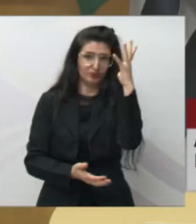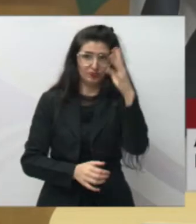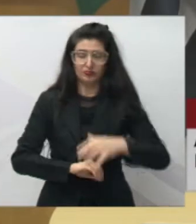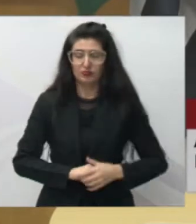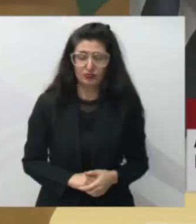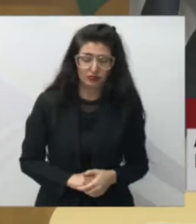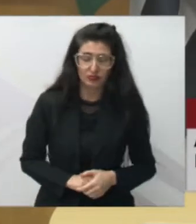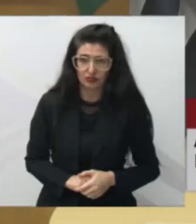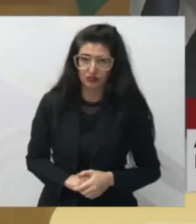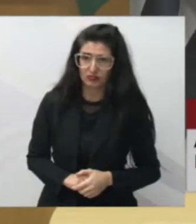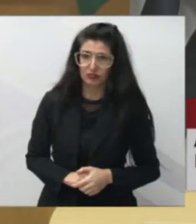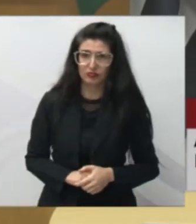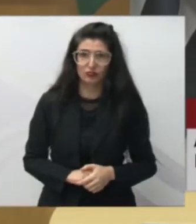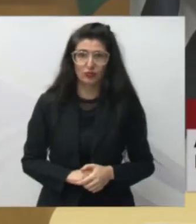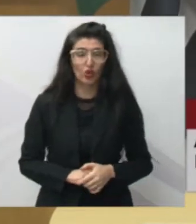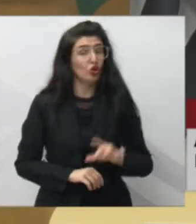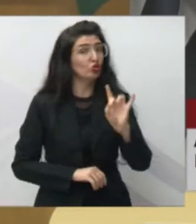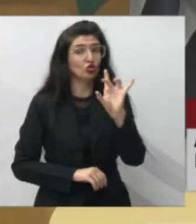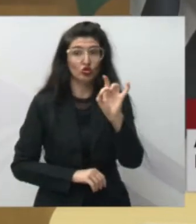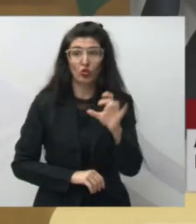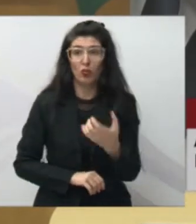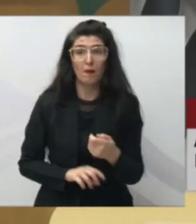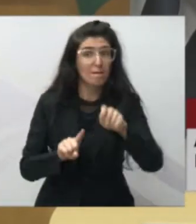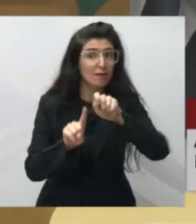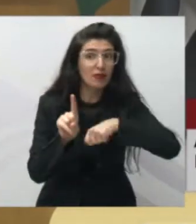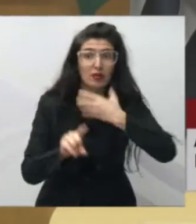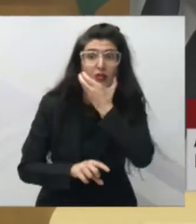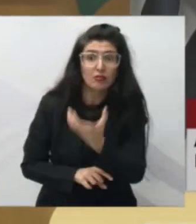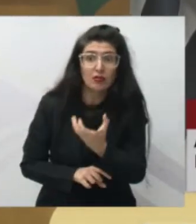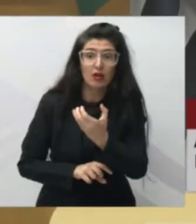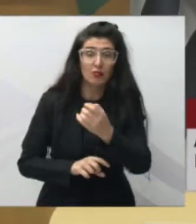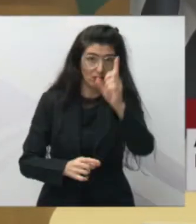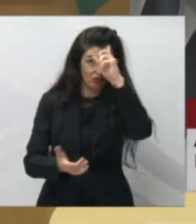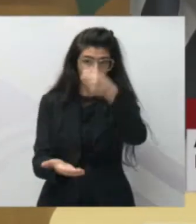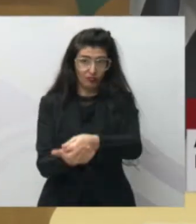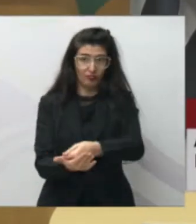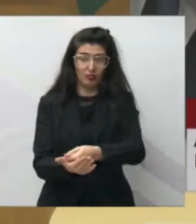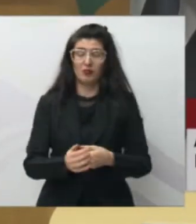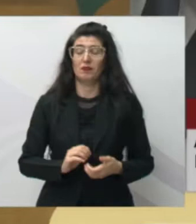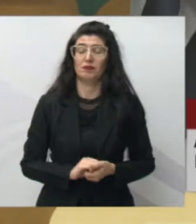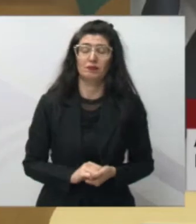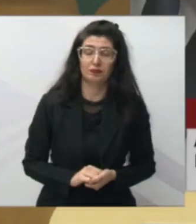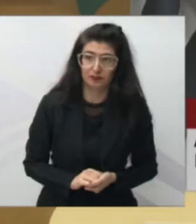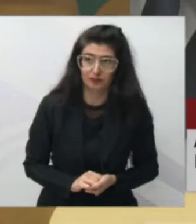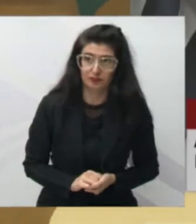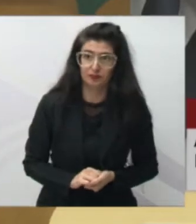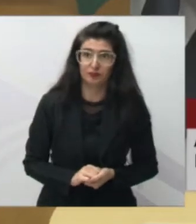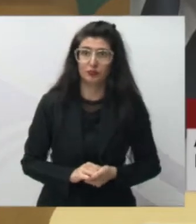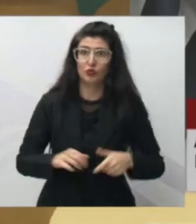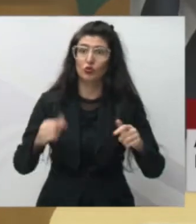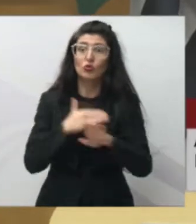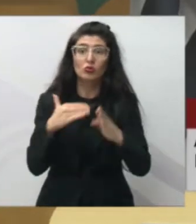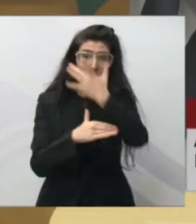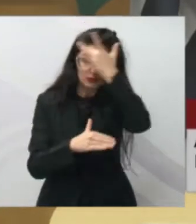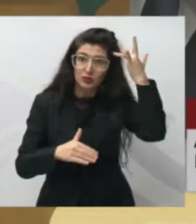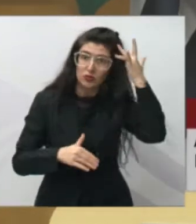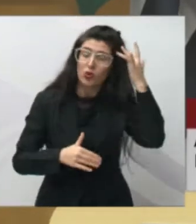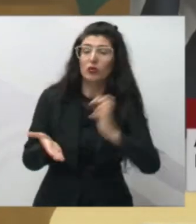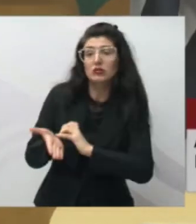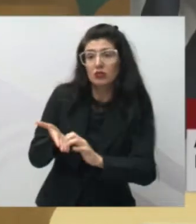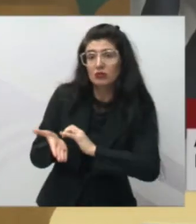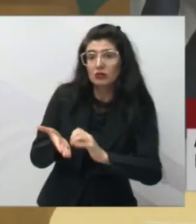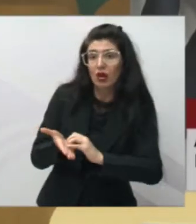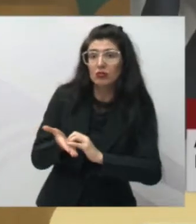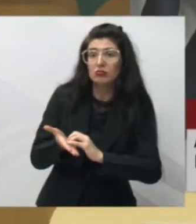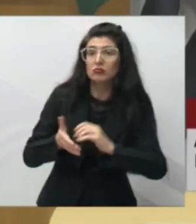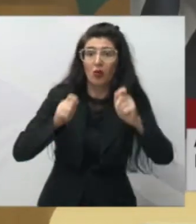esta decisão. Neste momento, mantermos os assessores até o final deste